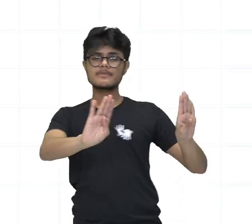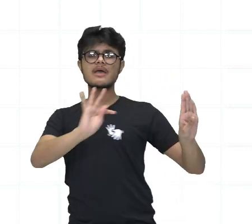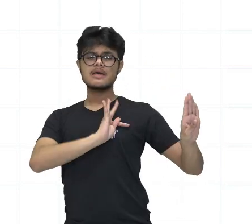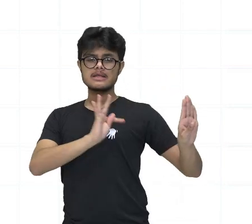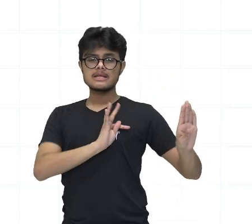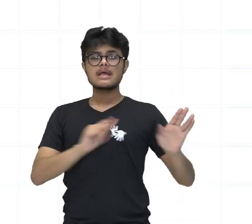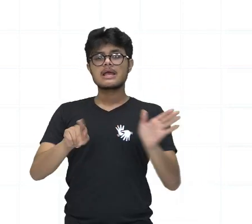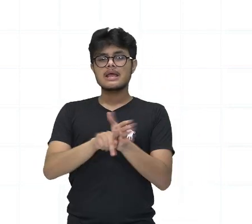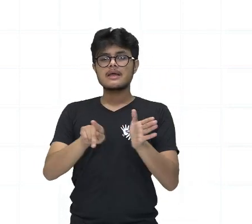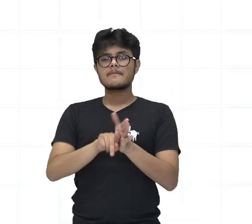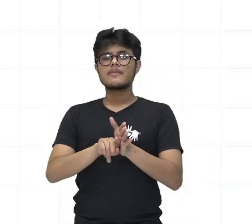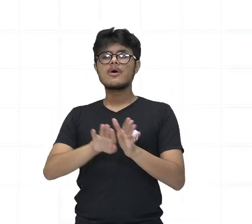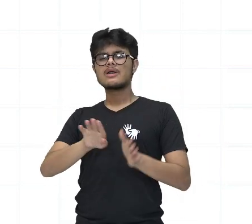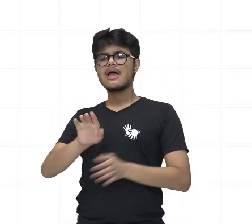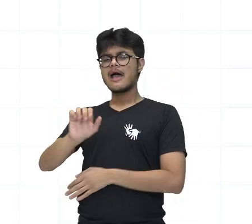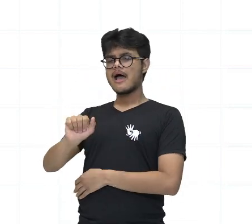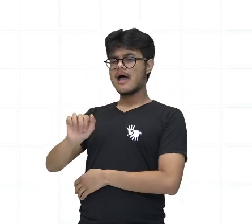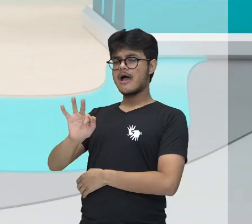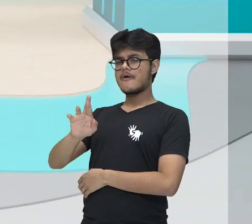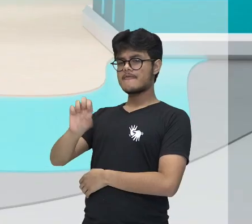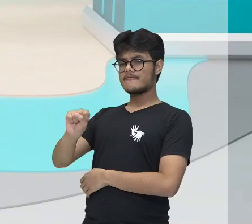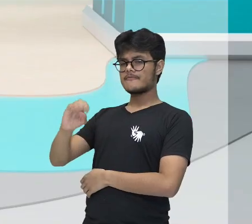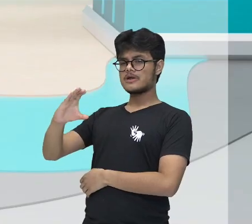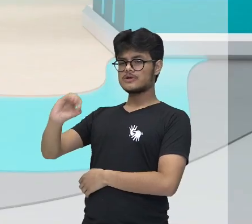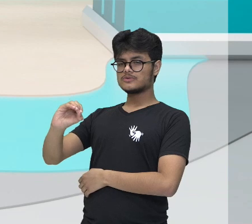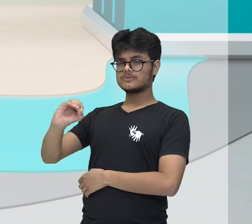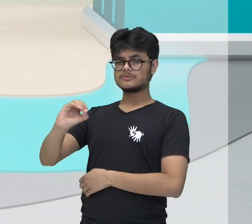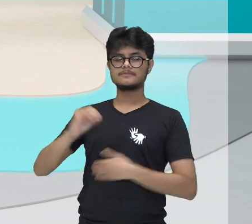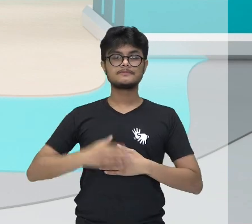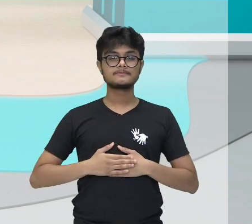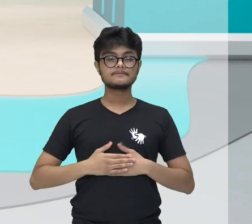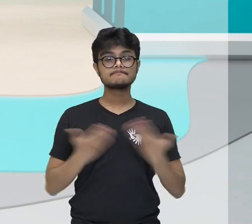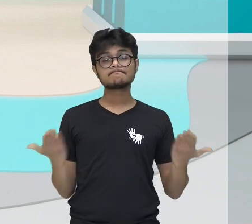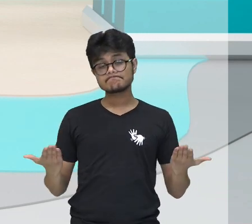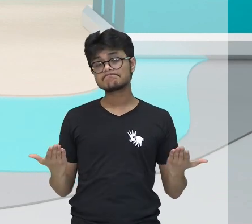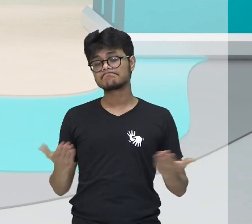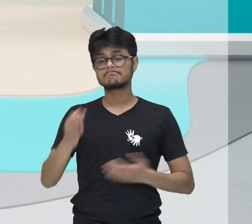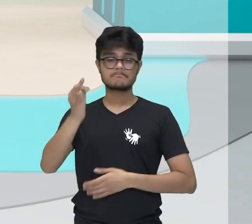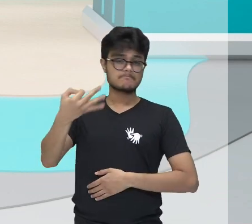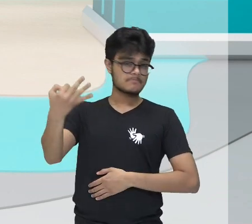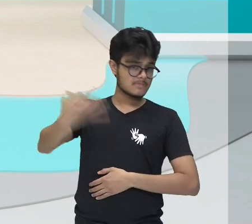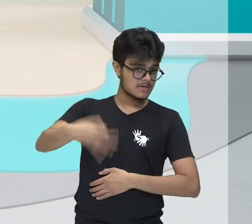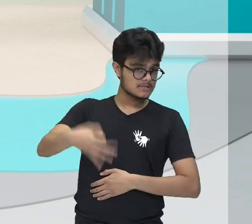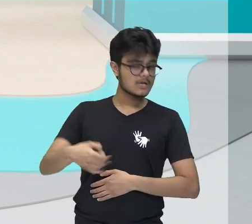de afrescos. Então, o que vem ser esse